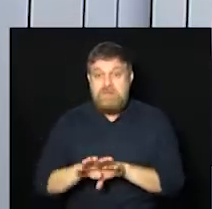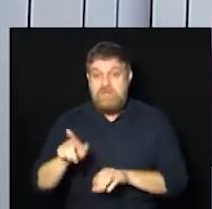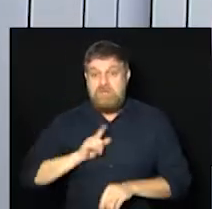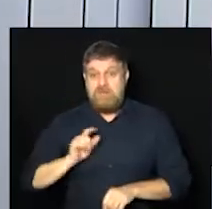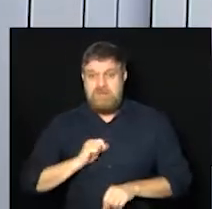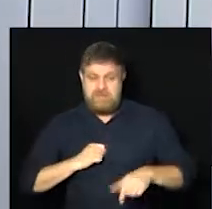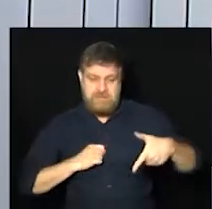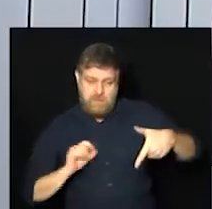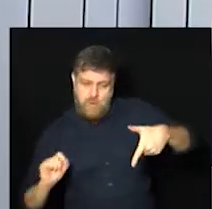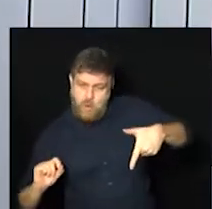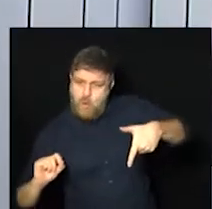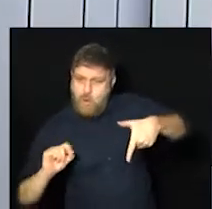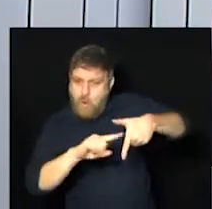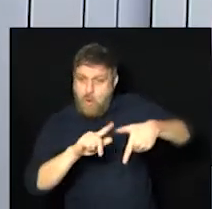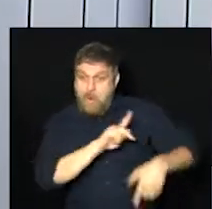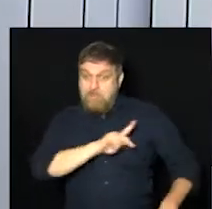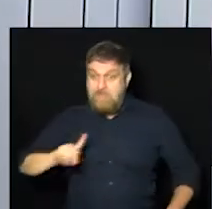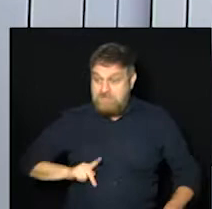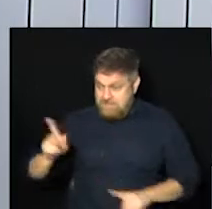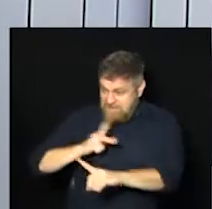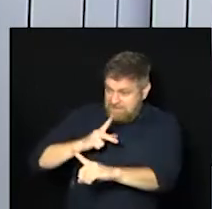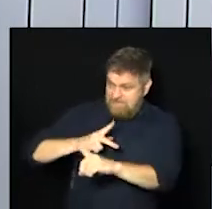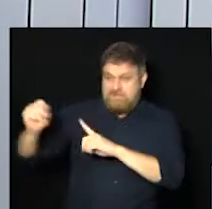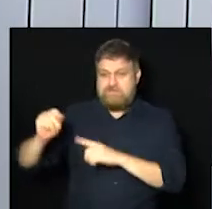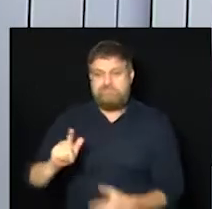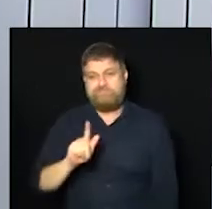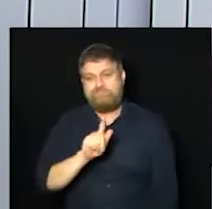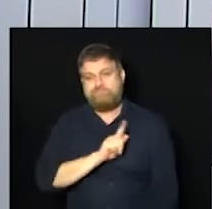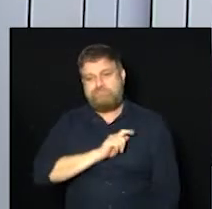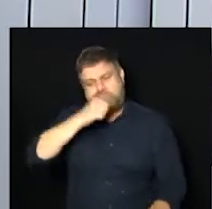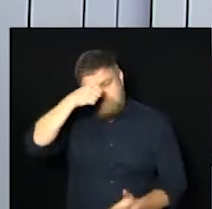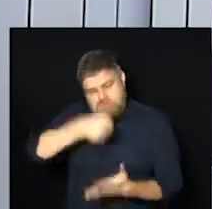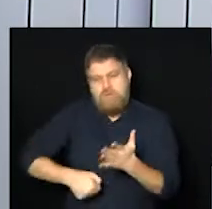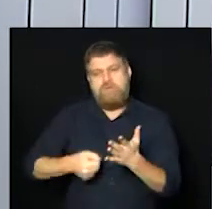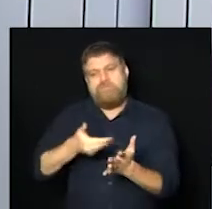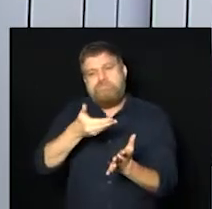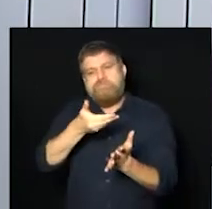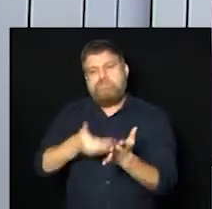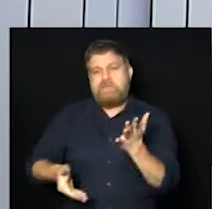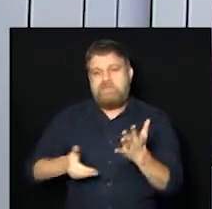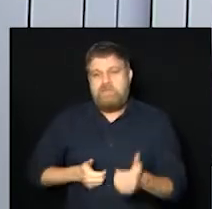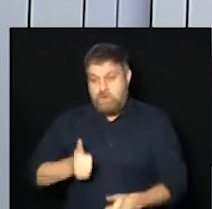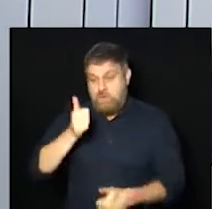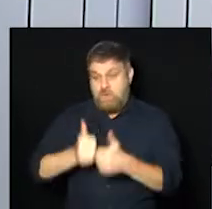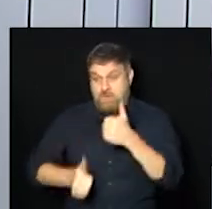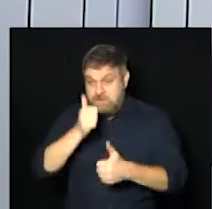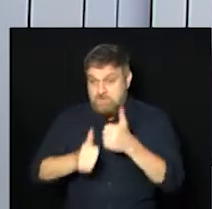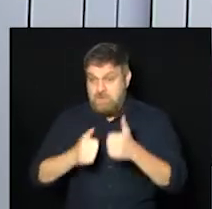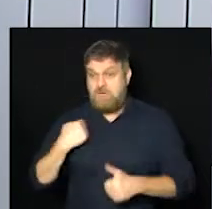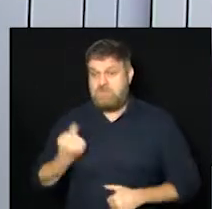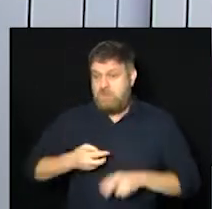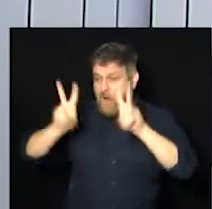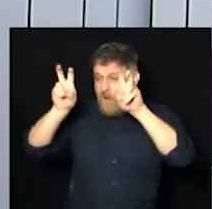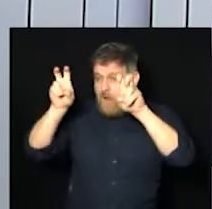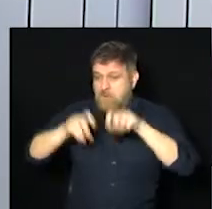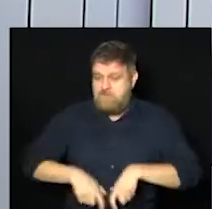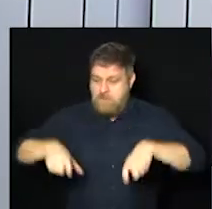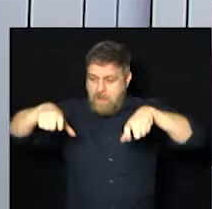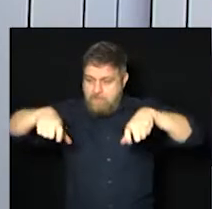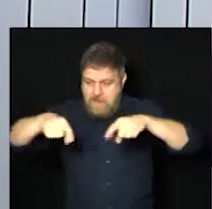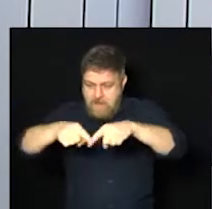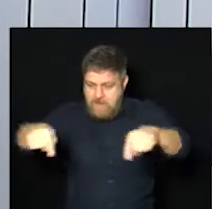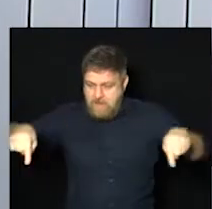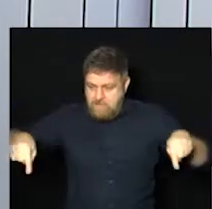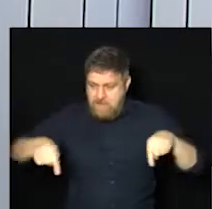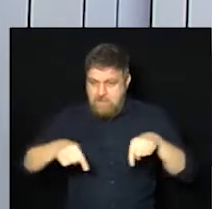gols da vitória da Ponte Preta e da derrota do Guarani. No Mais Esportes de hoje, vamos falar sobre futsal ao